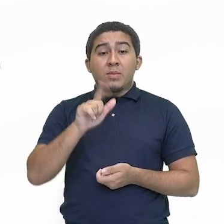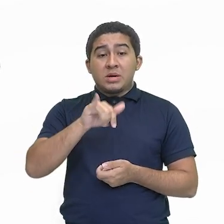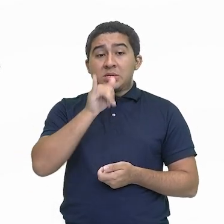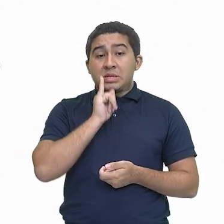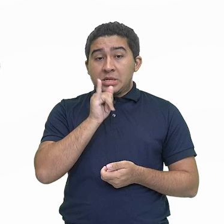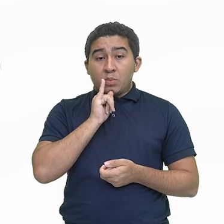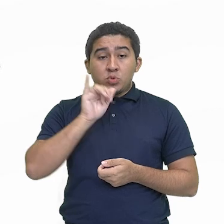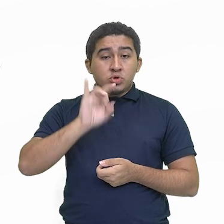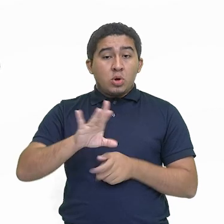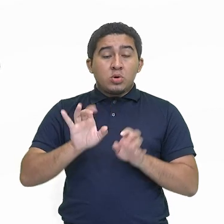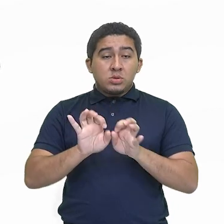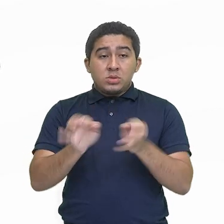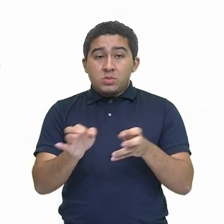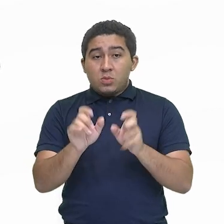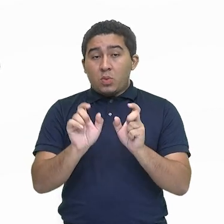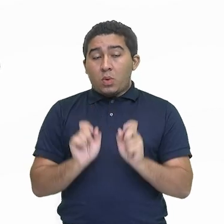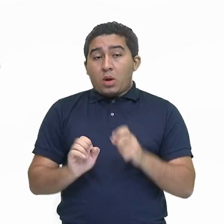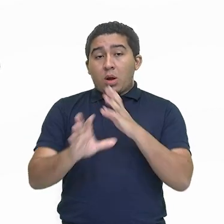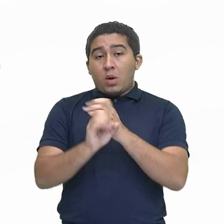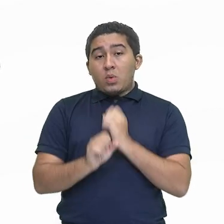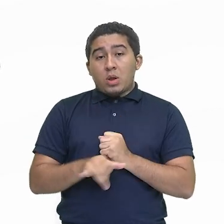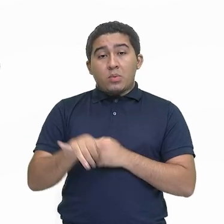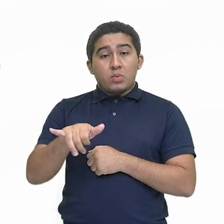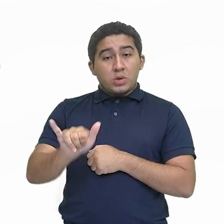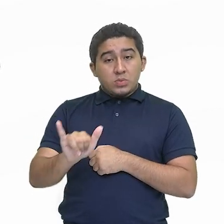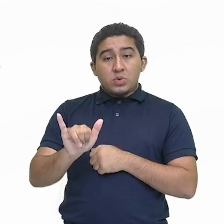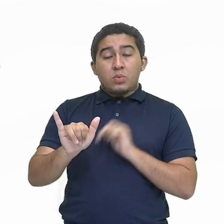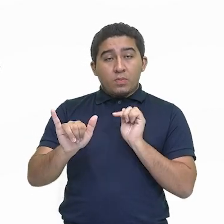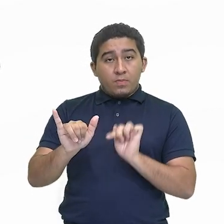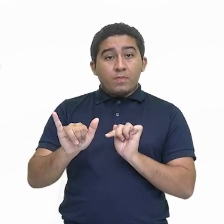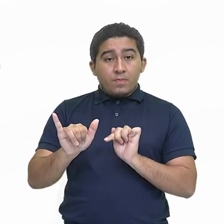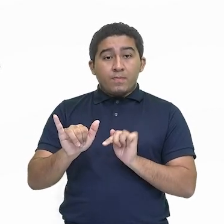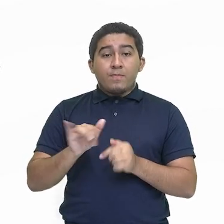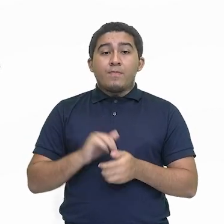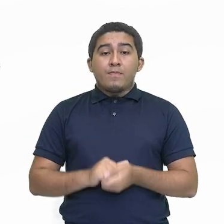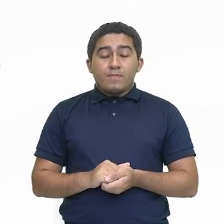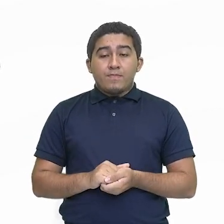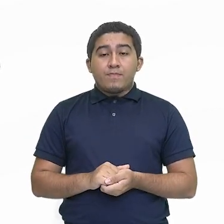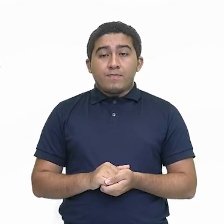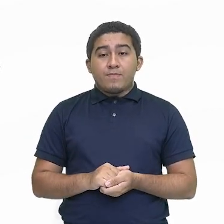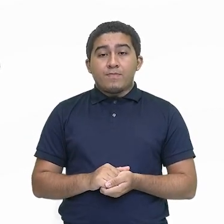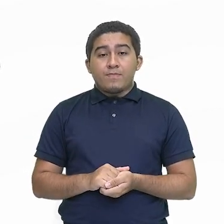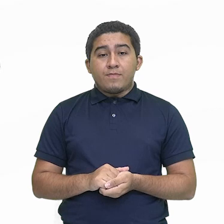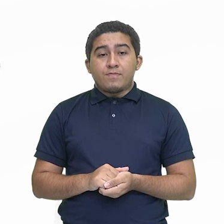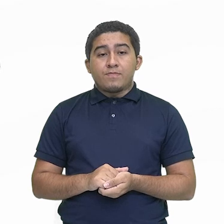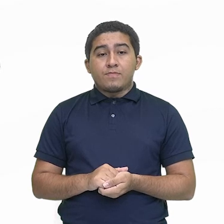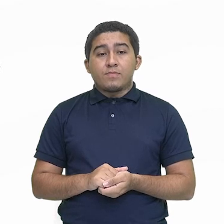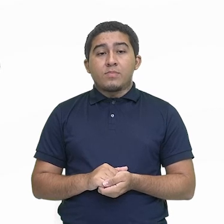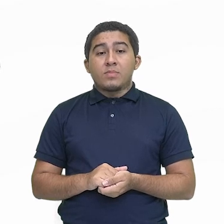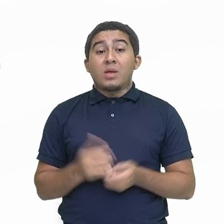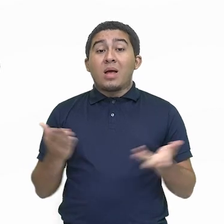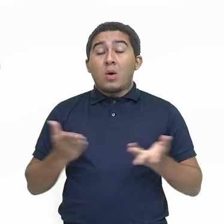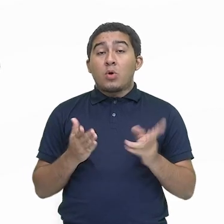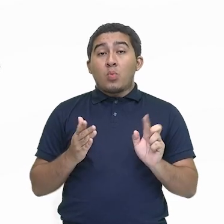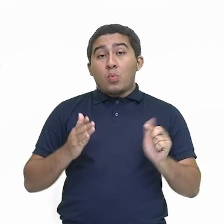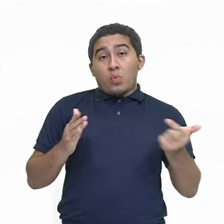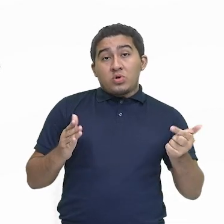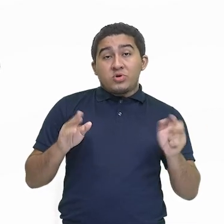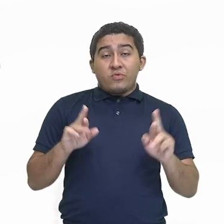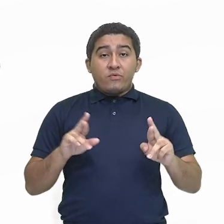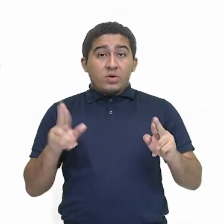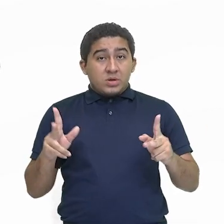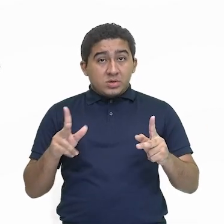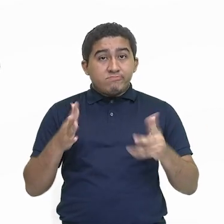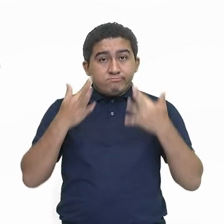exemplo, bastava a gente calcular o y do vértice, tá? Agora, para esse caso, não é diferente, olha